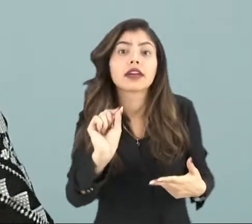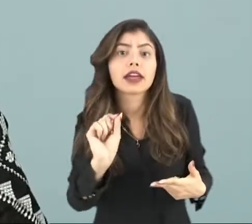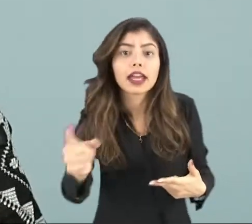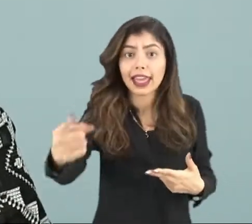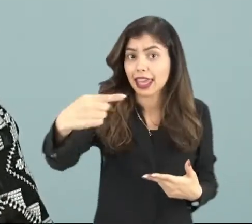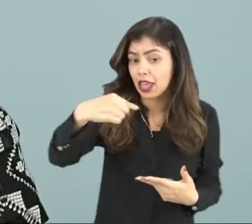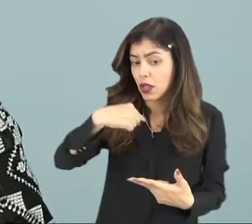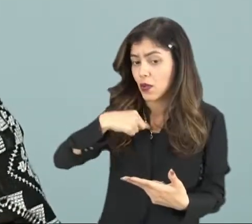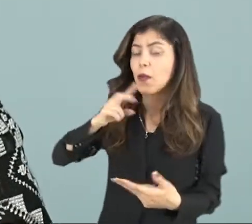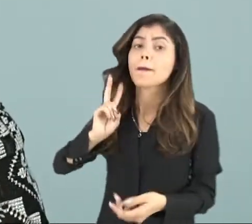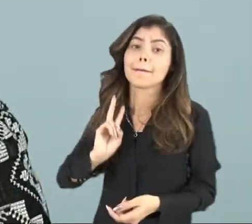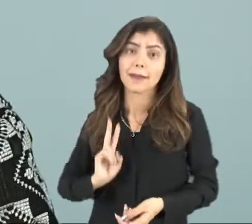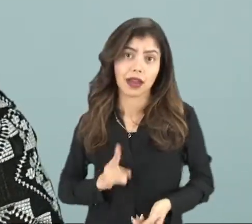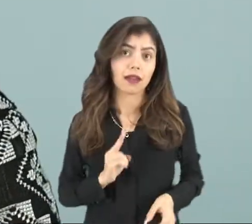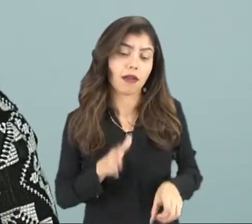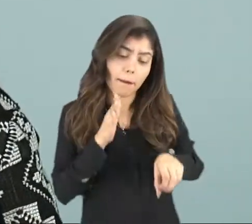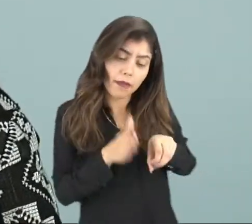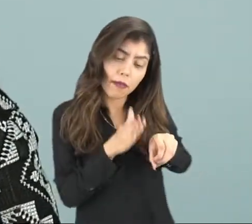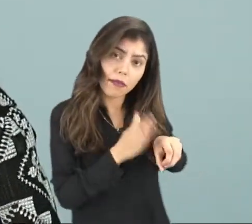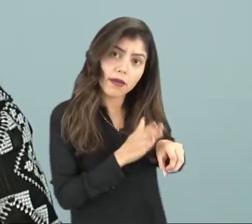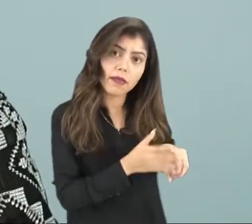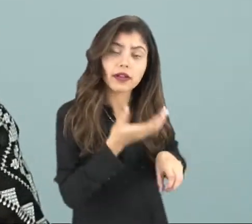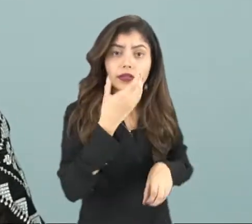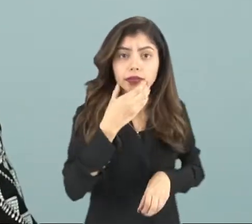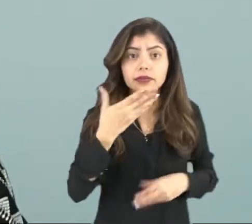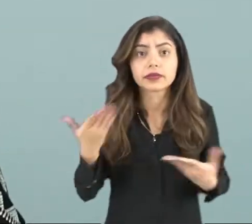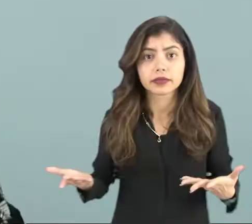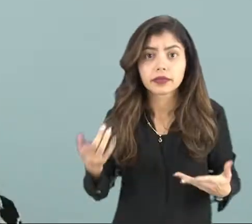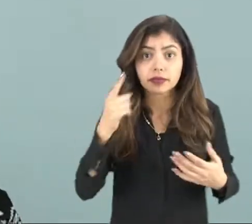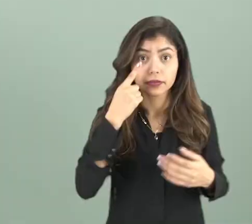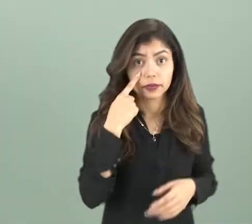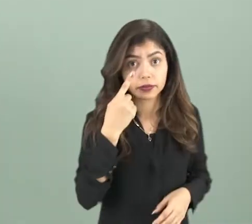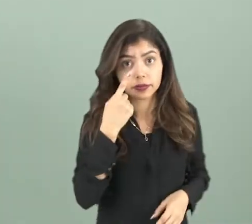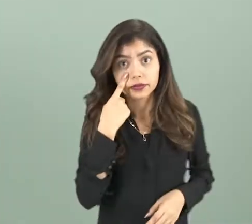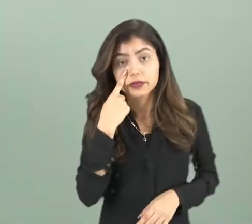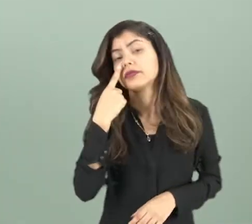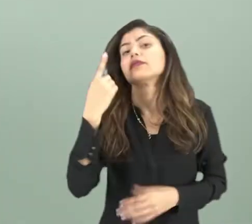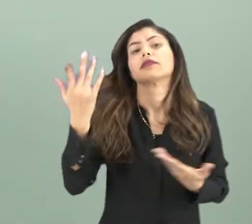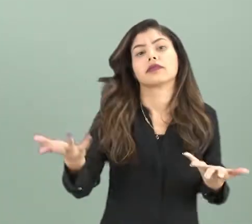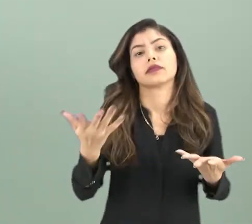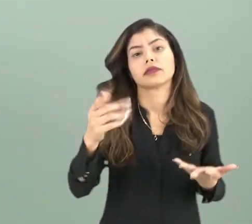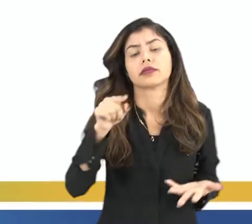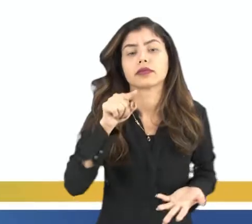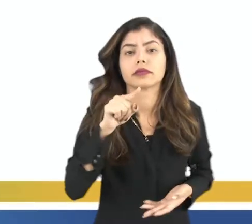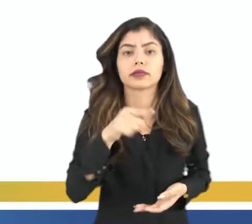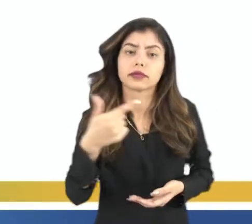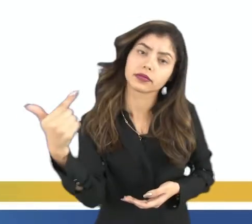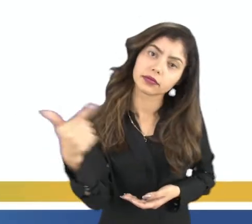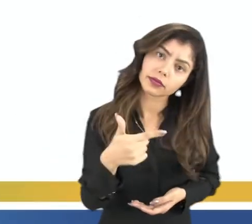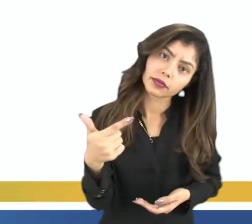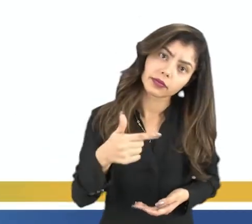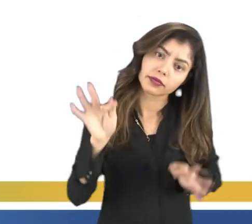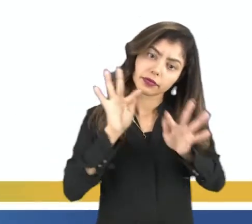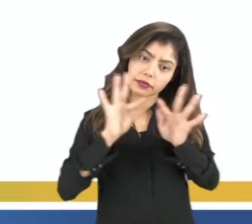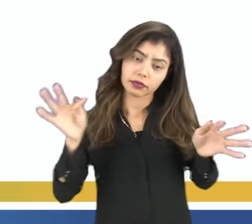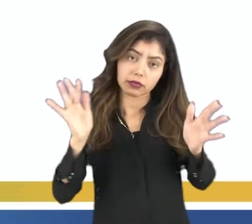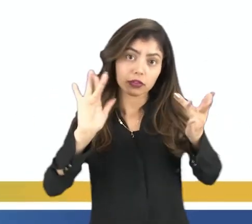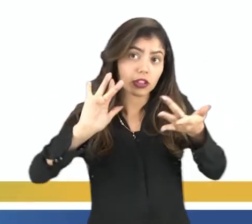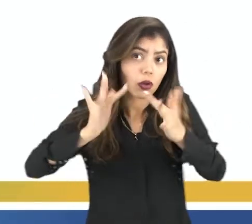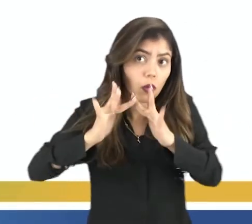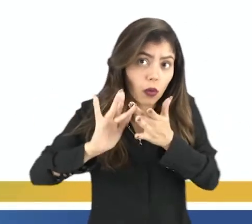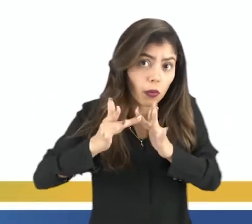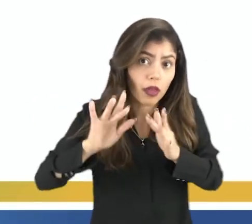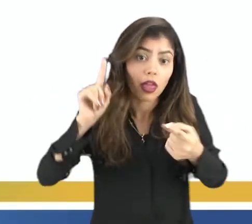eu mesma cortei a maçã. Veja que o myself, ali na segunda frase, está combinando